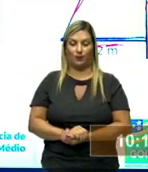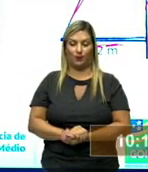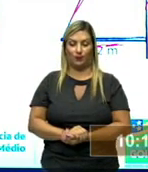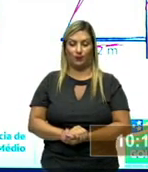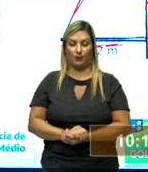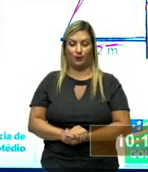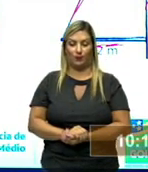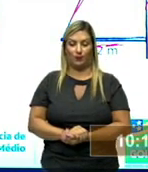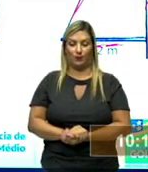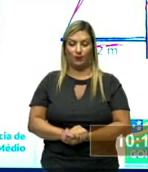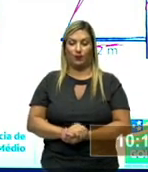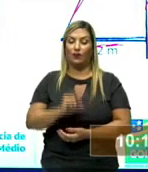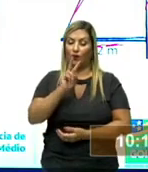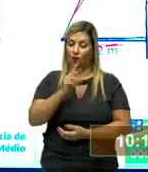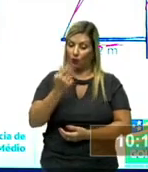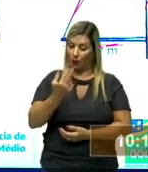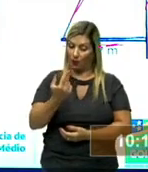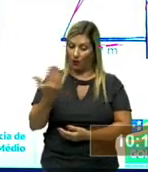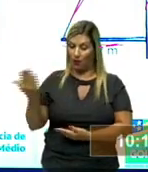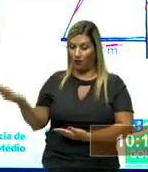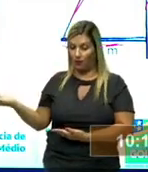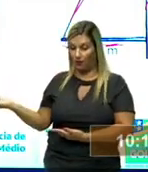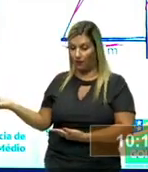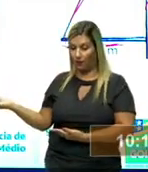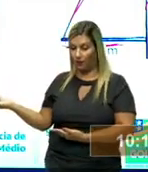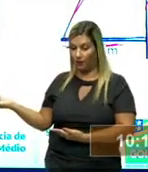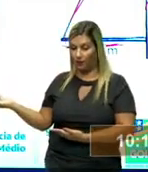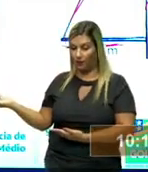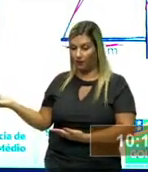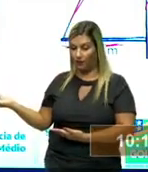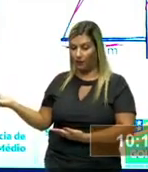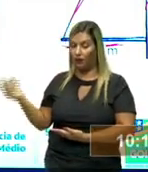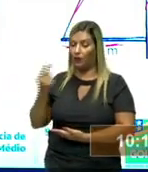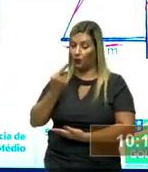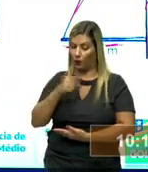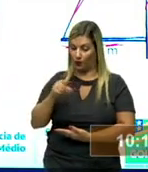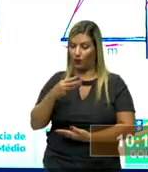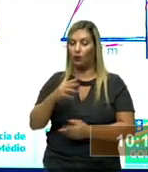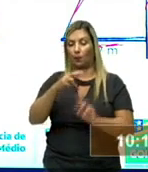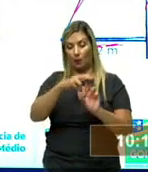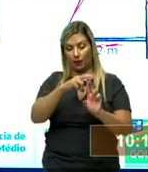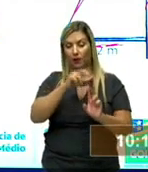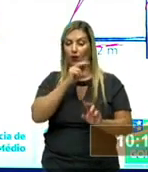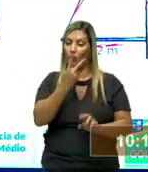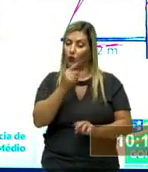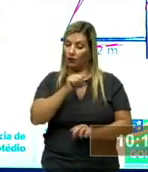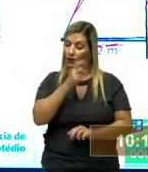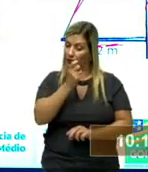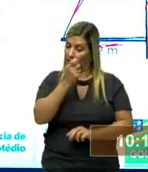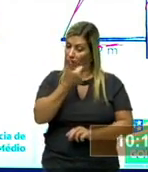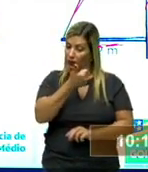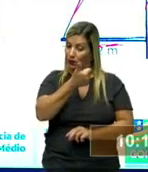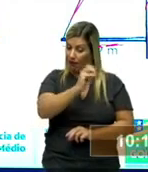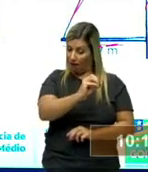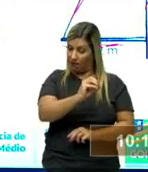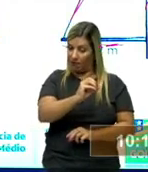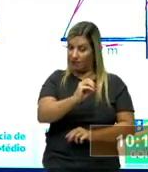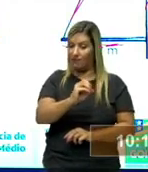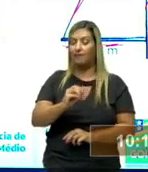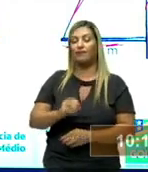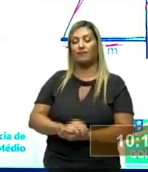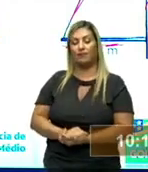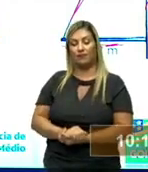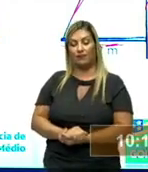5 e assim o volume é igual a um terço de x25 da 10 então